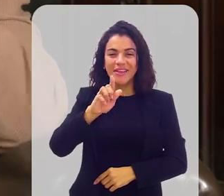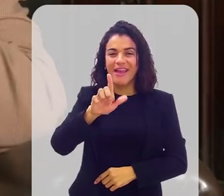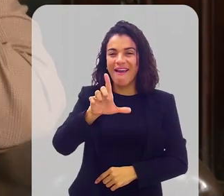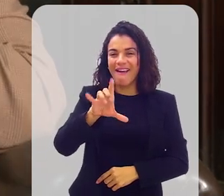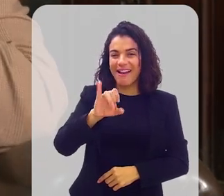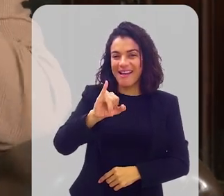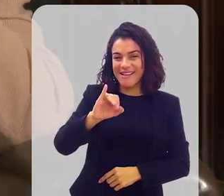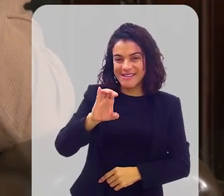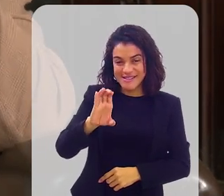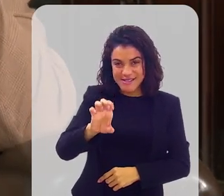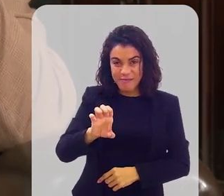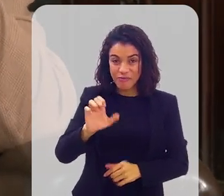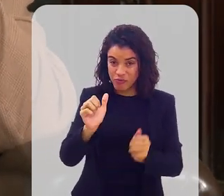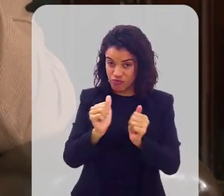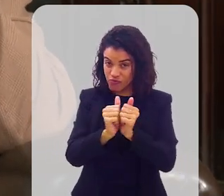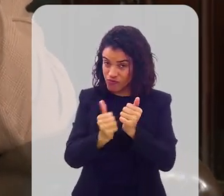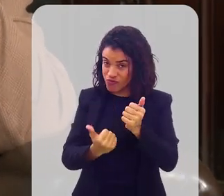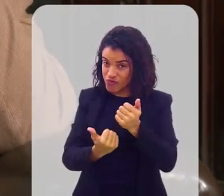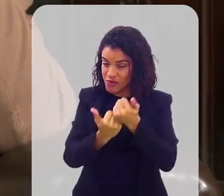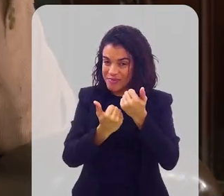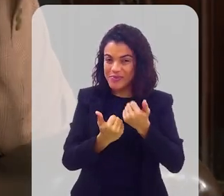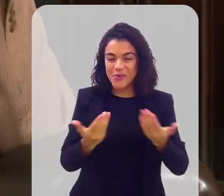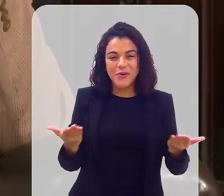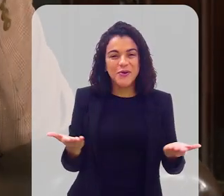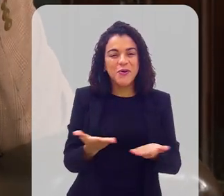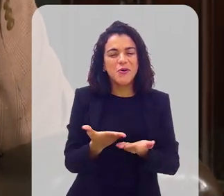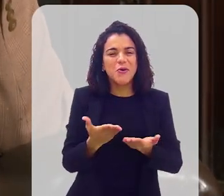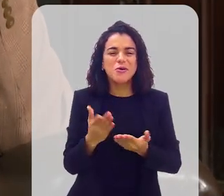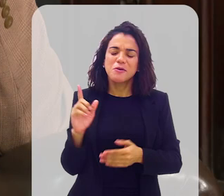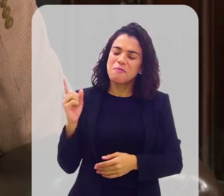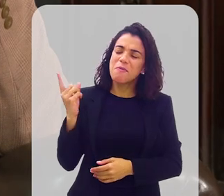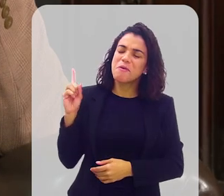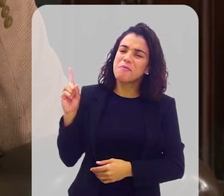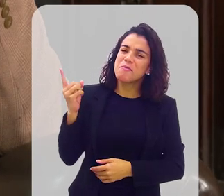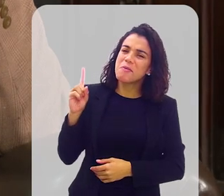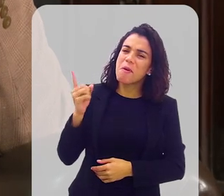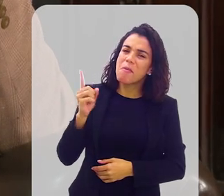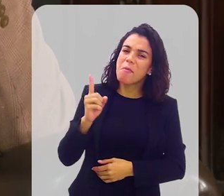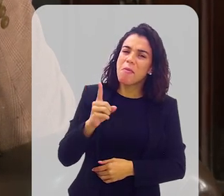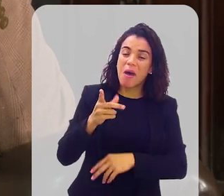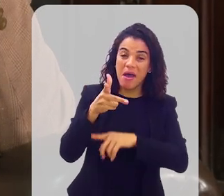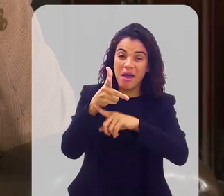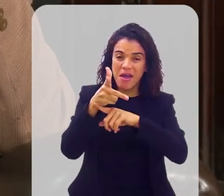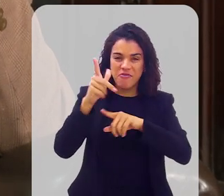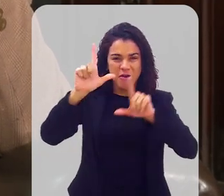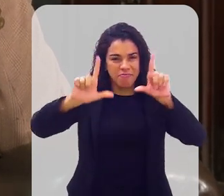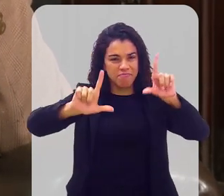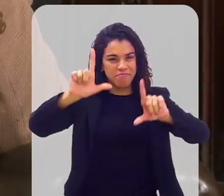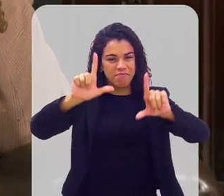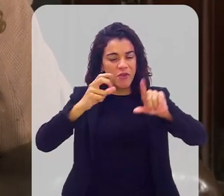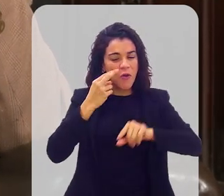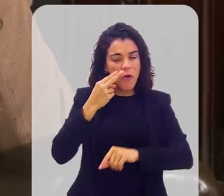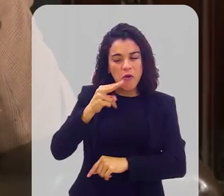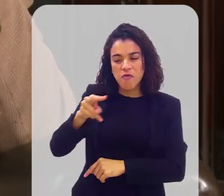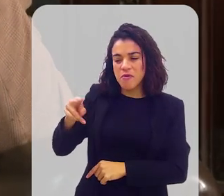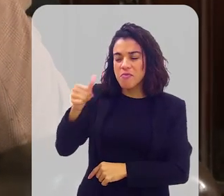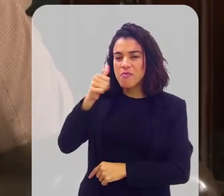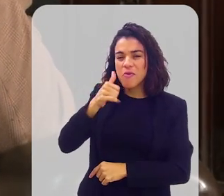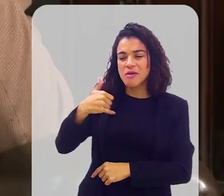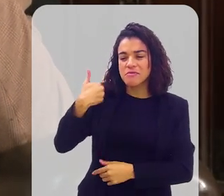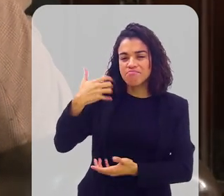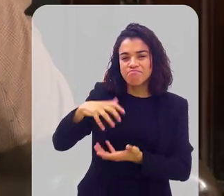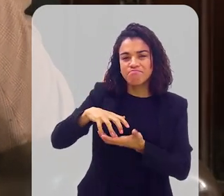Costa, muito obrigado. Estamos juntos. Hoje, quando eu estava vindo para o programa, eu vi uma